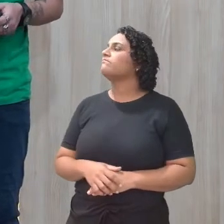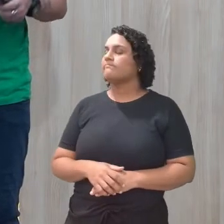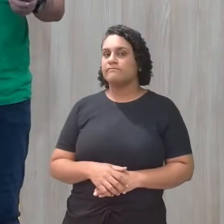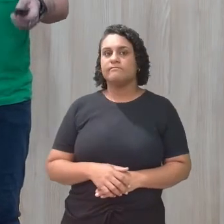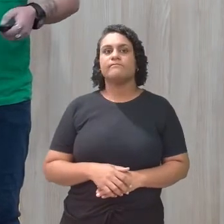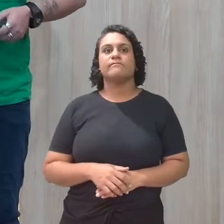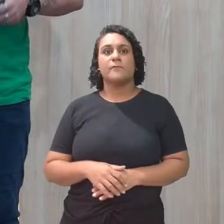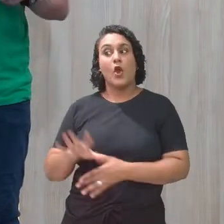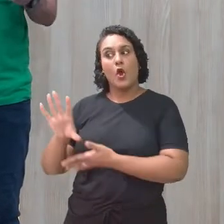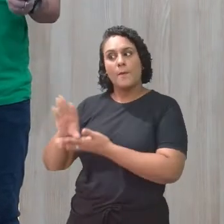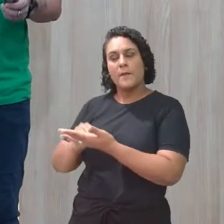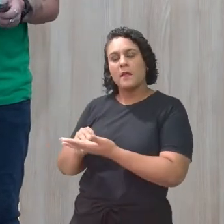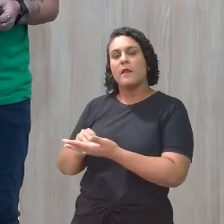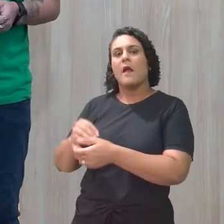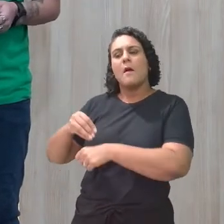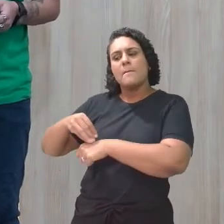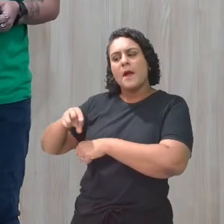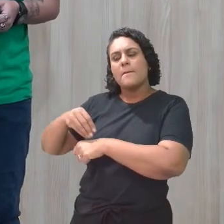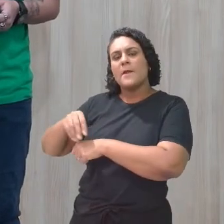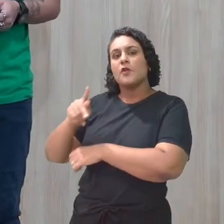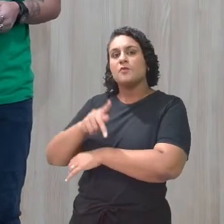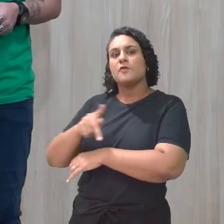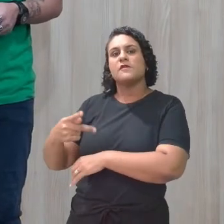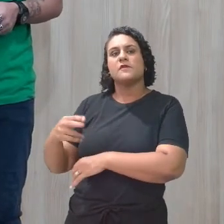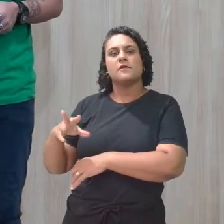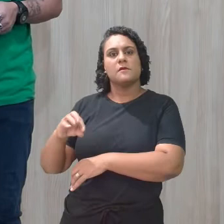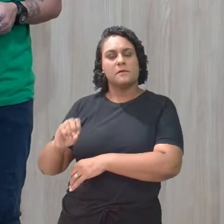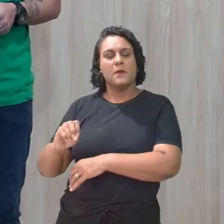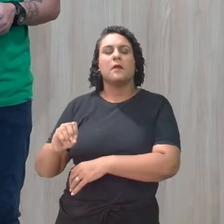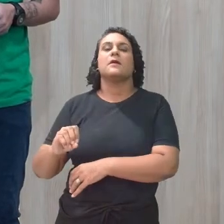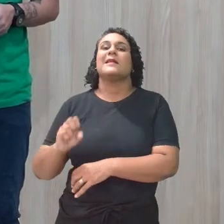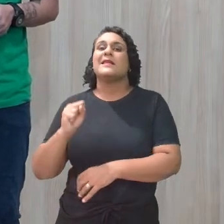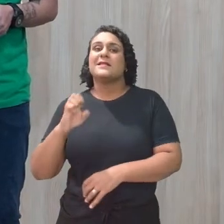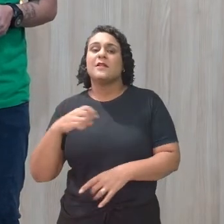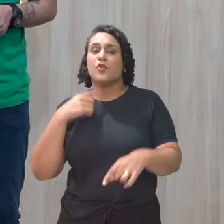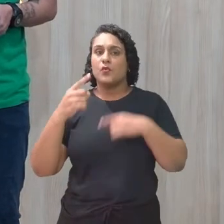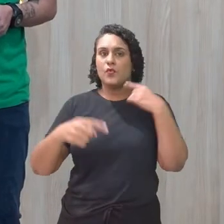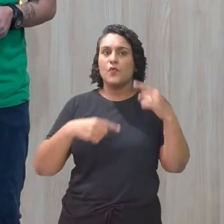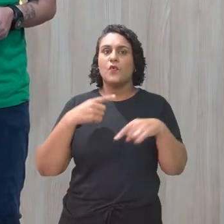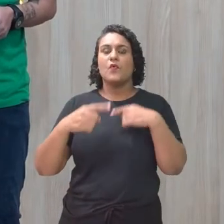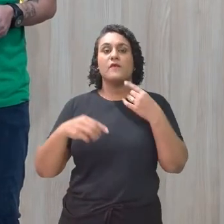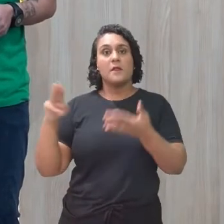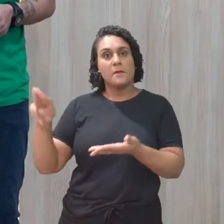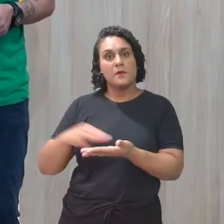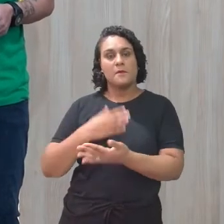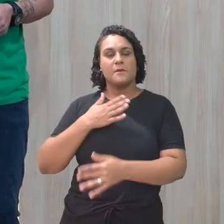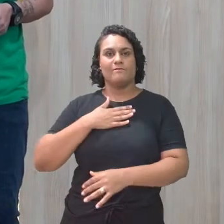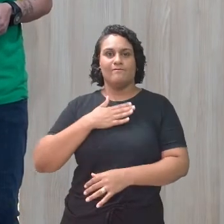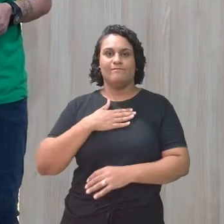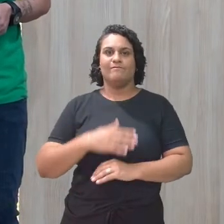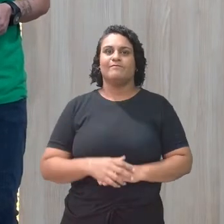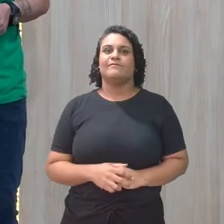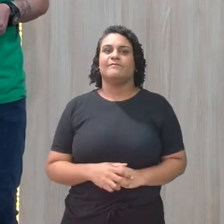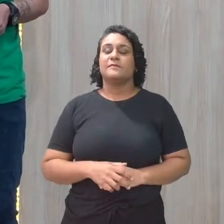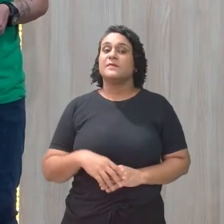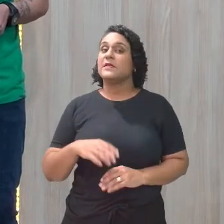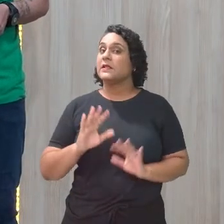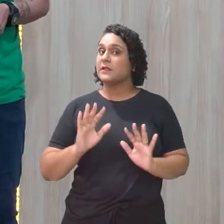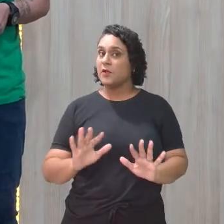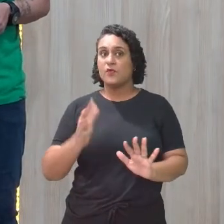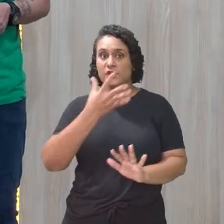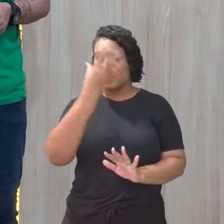professor Pedro. Pega outros números, qualquer dúvida manda para a gente aqui, tá certo? E também, sem